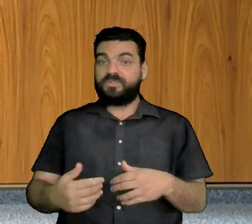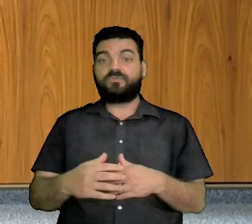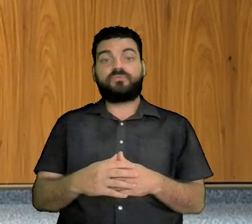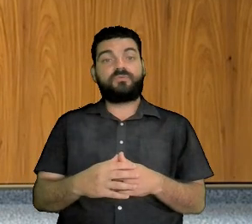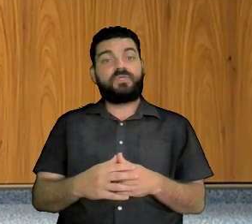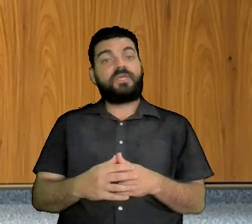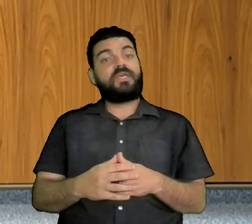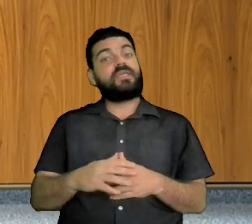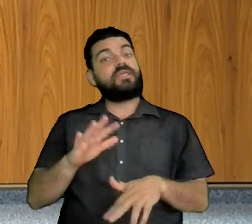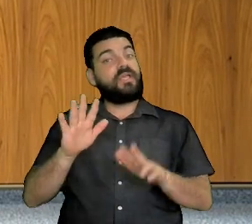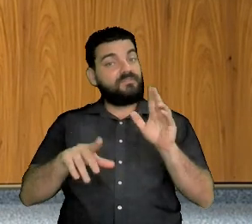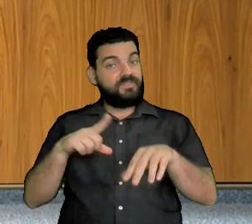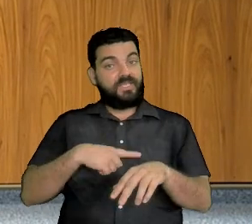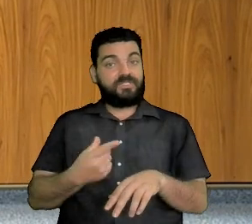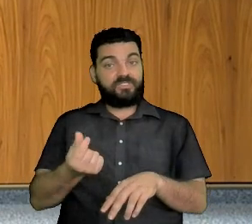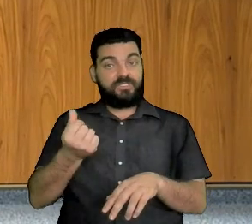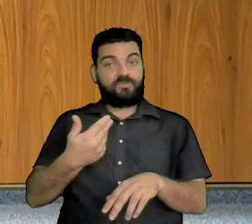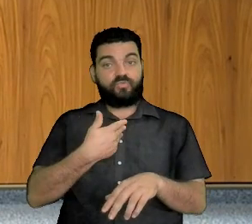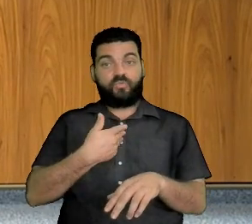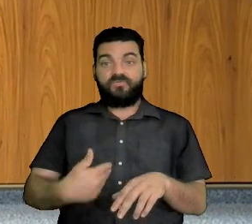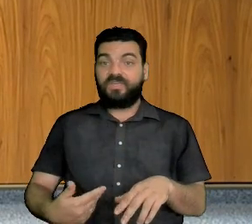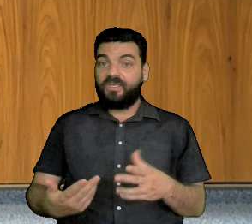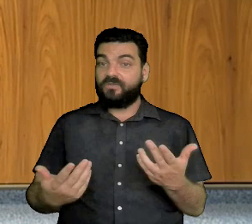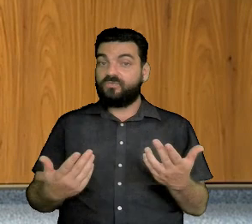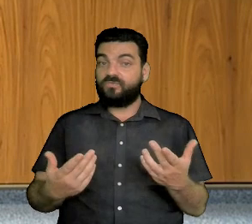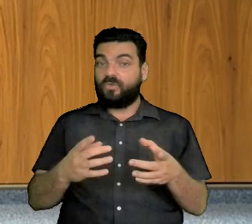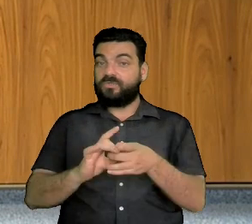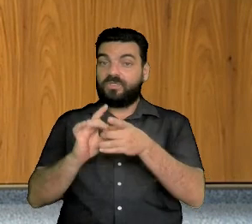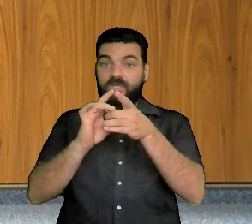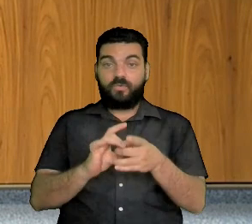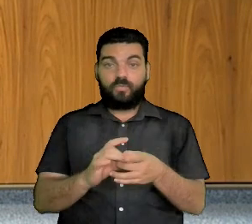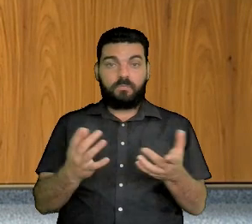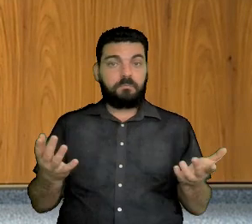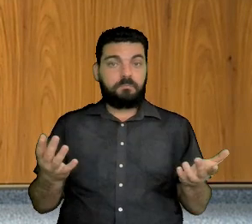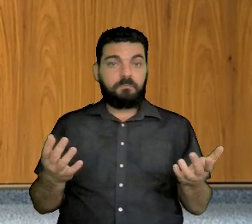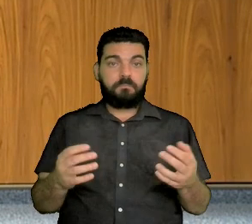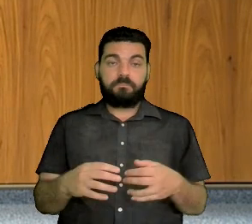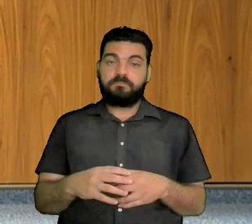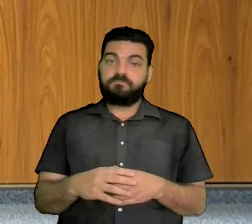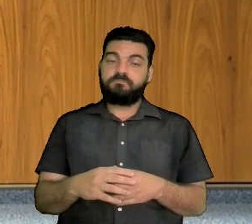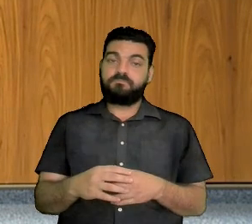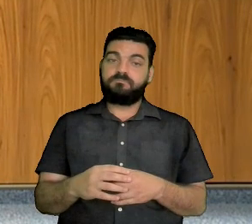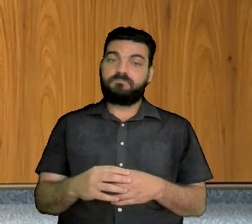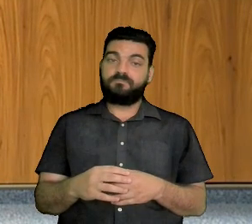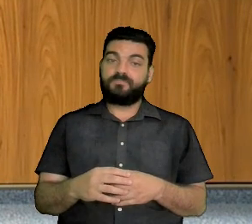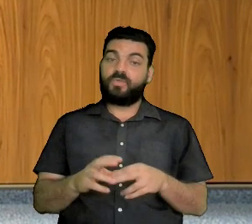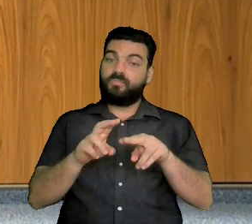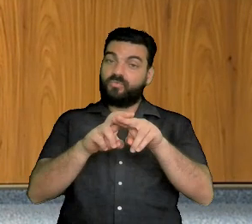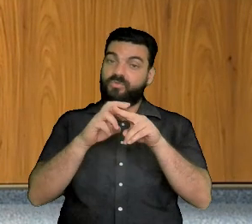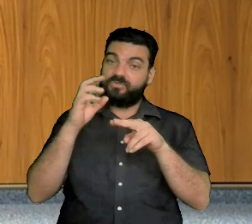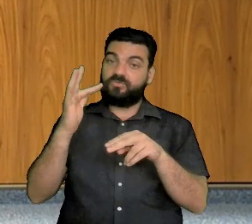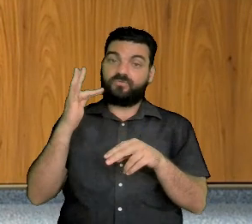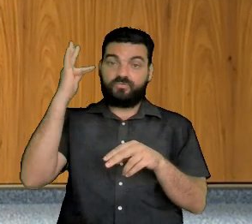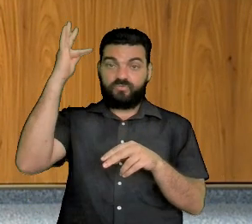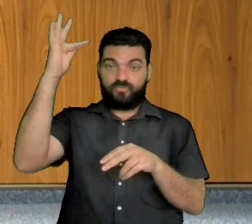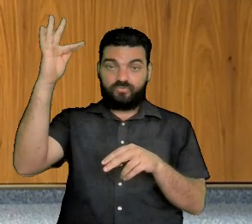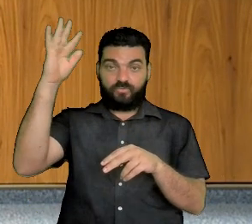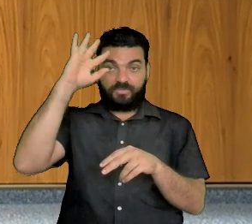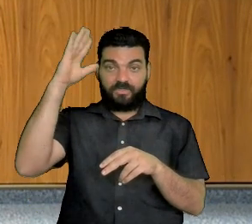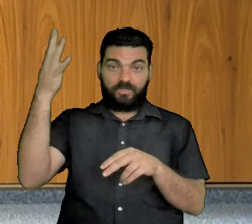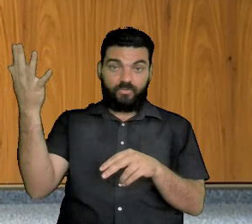envolve interesses, muitas vezes, patrimoniais da União e dos entes federativos.